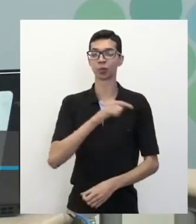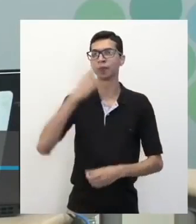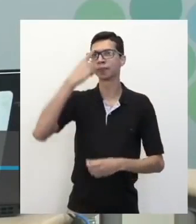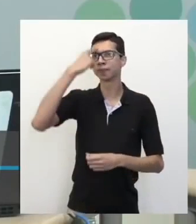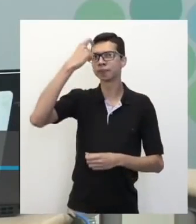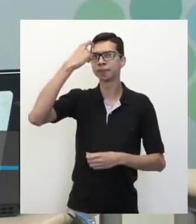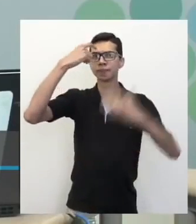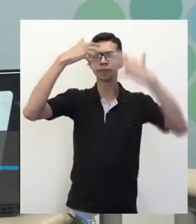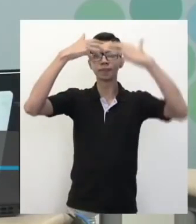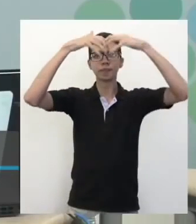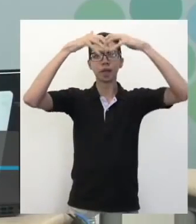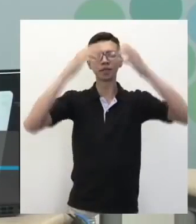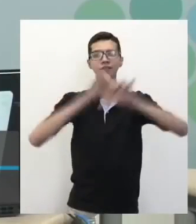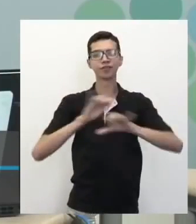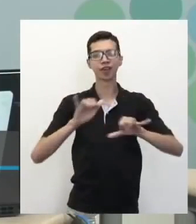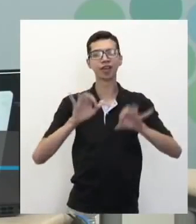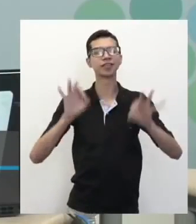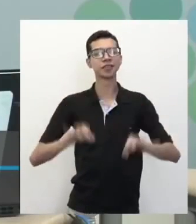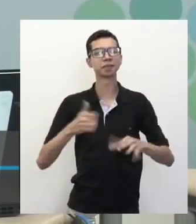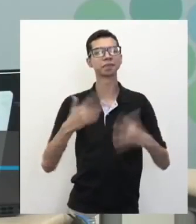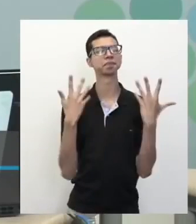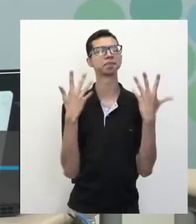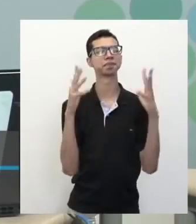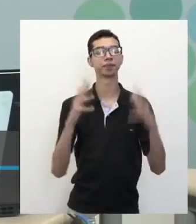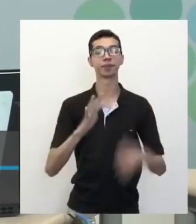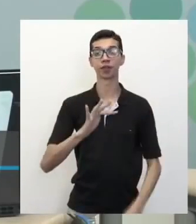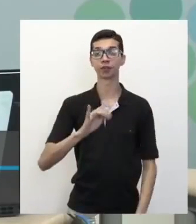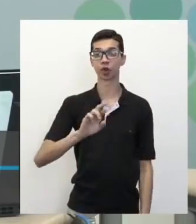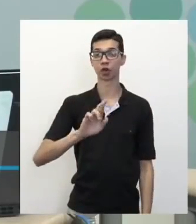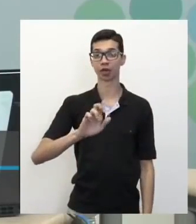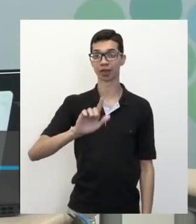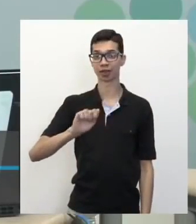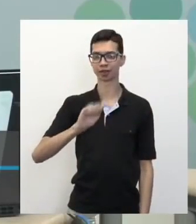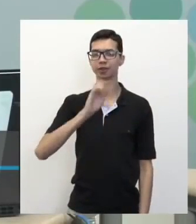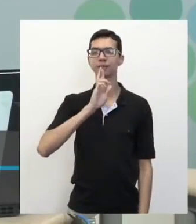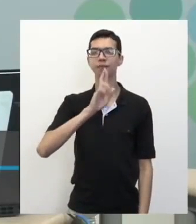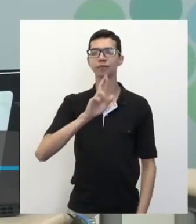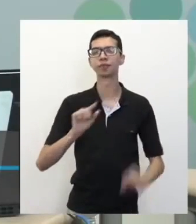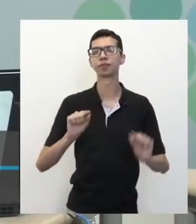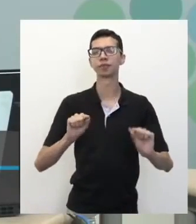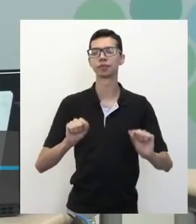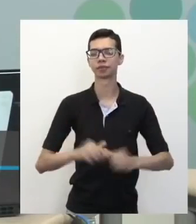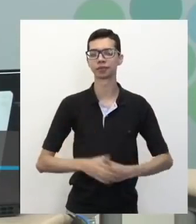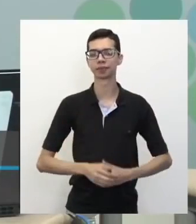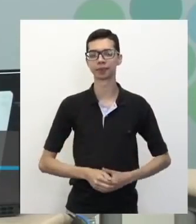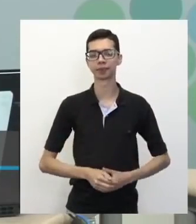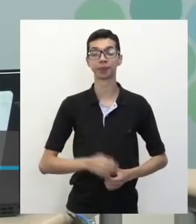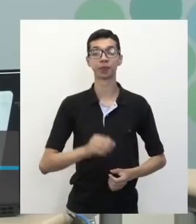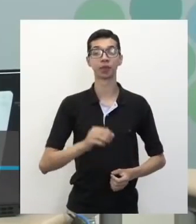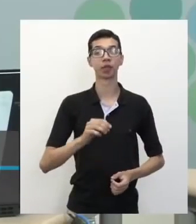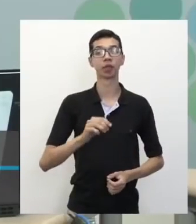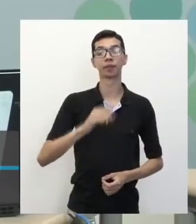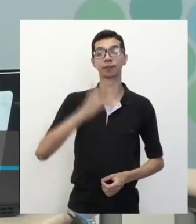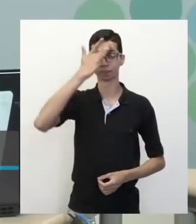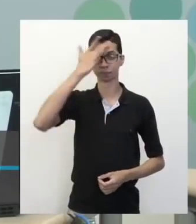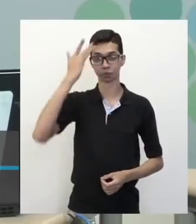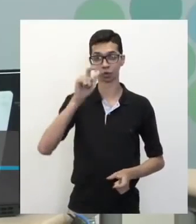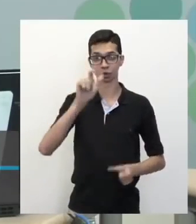professores. Olha só, Fiorella diz, quem são as personagens da história?